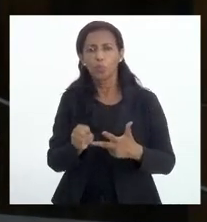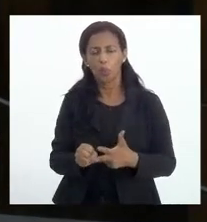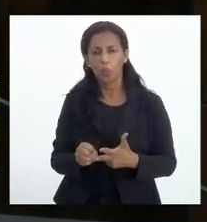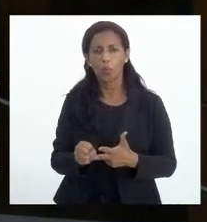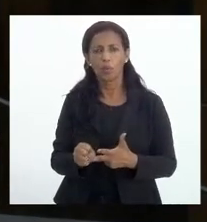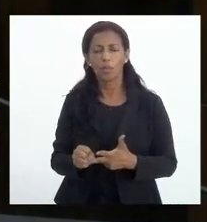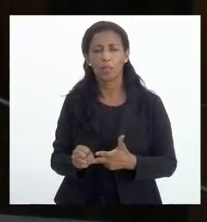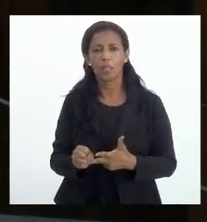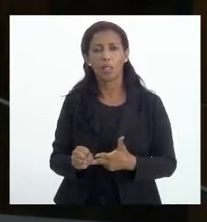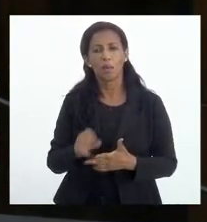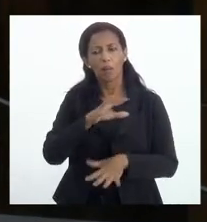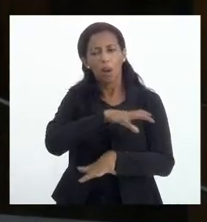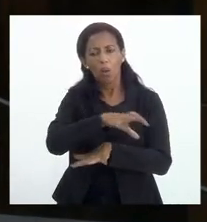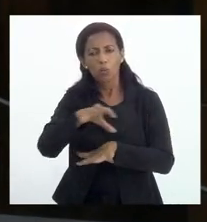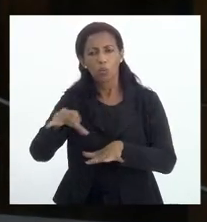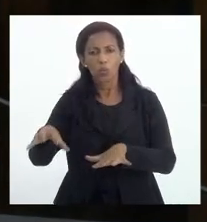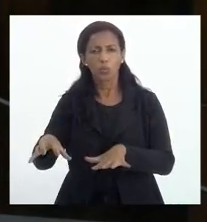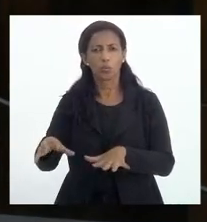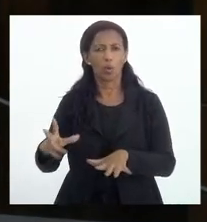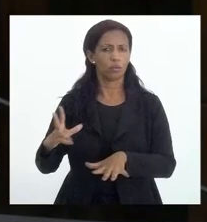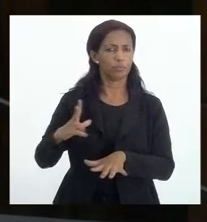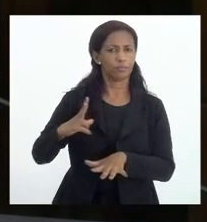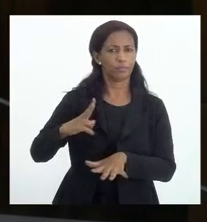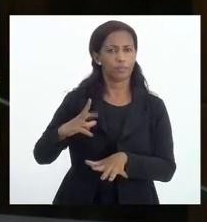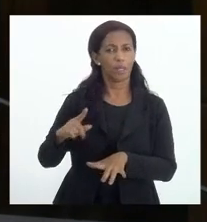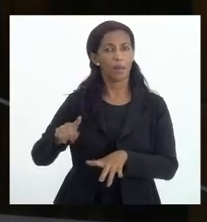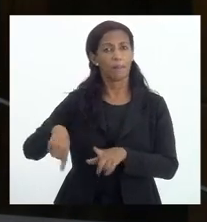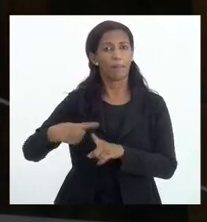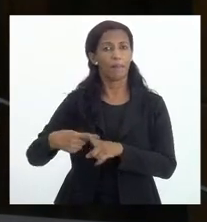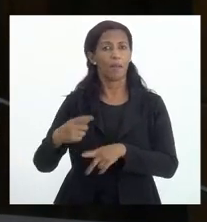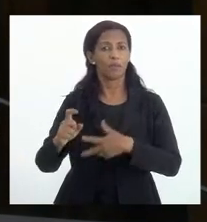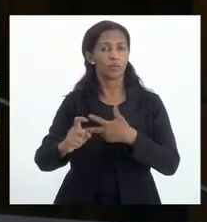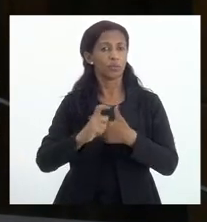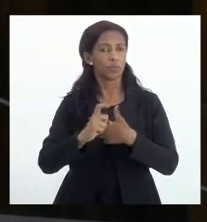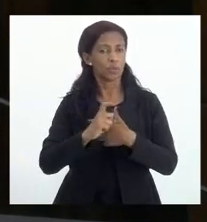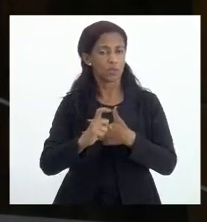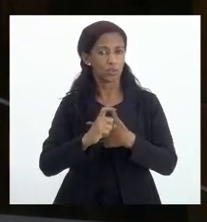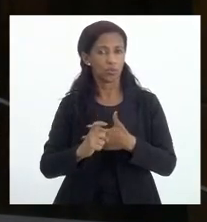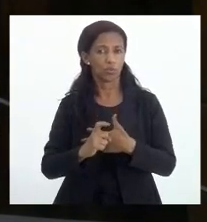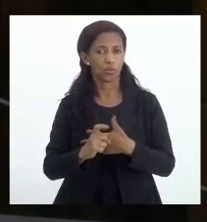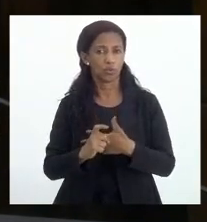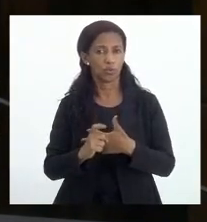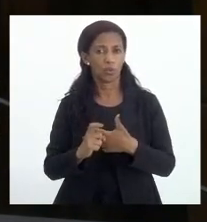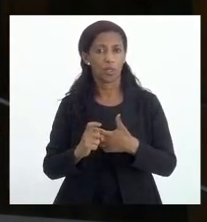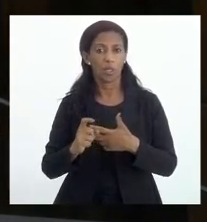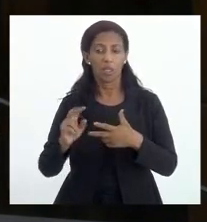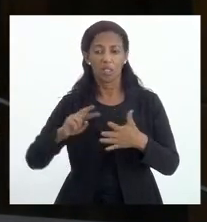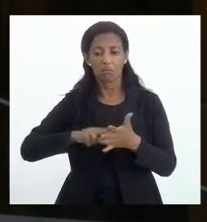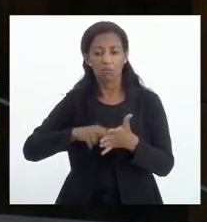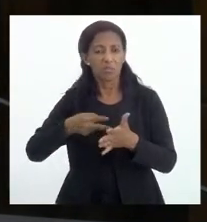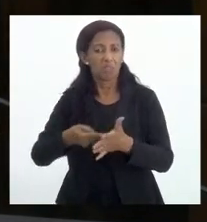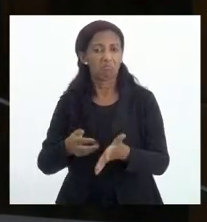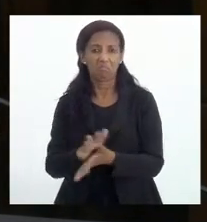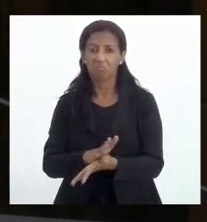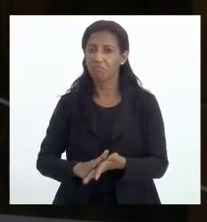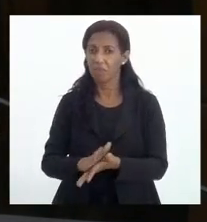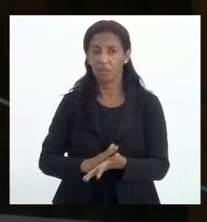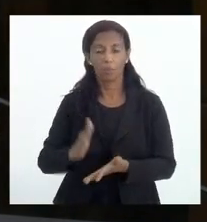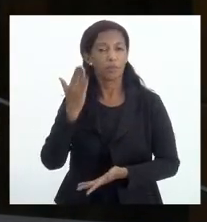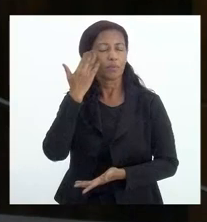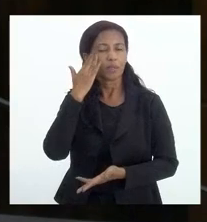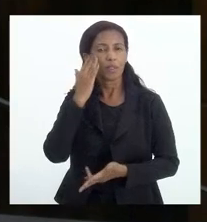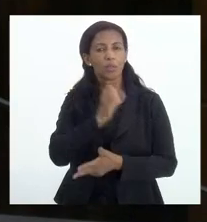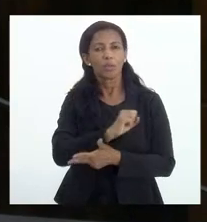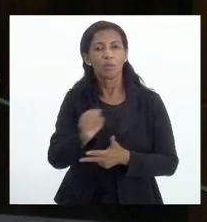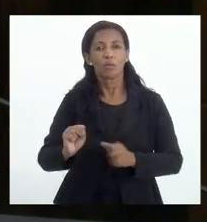órgãos autônomos, além do Executivo, porque nesse orçamento não se altera nada. Então, eu poderia entender que os poderes